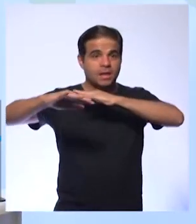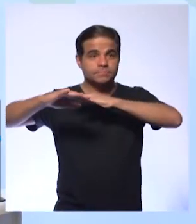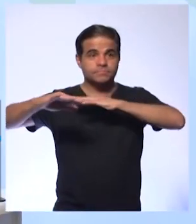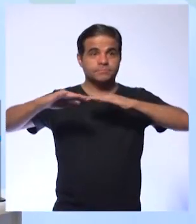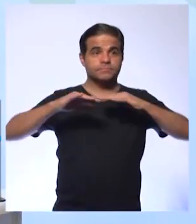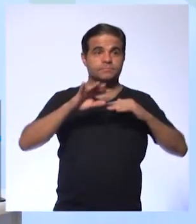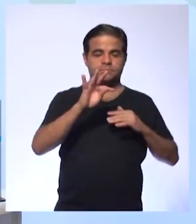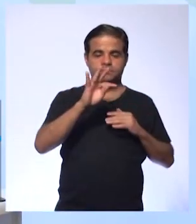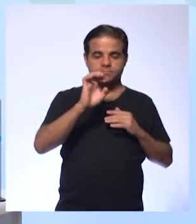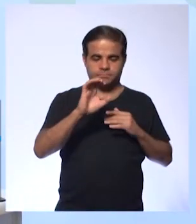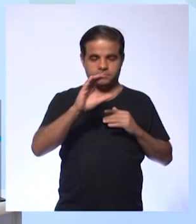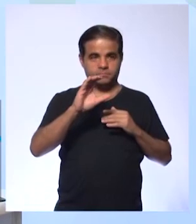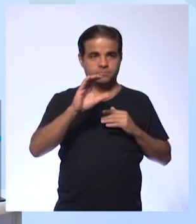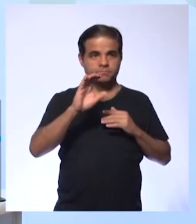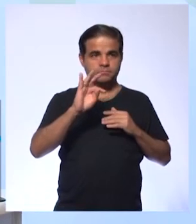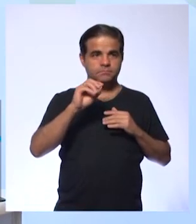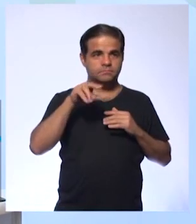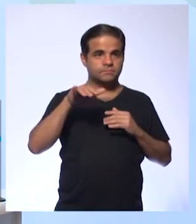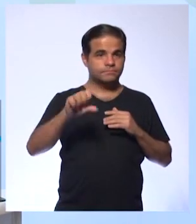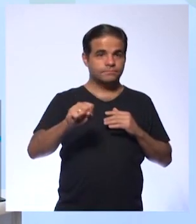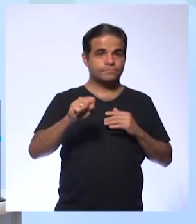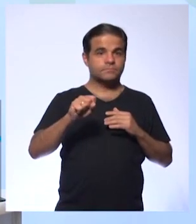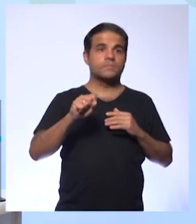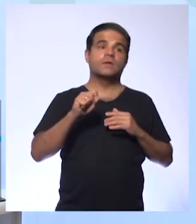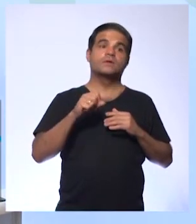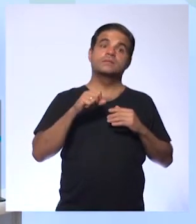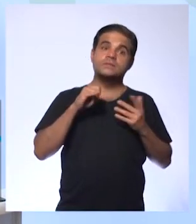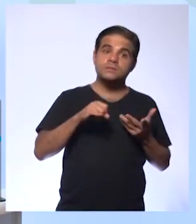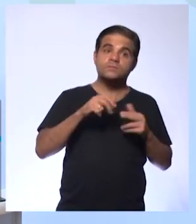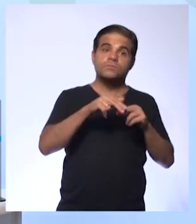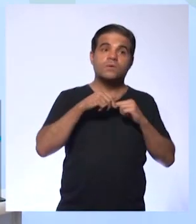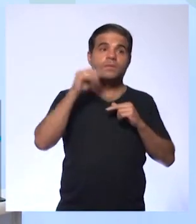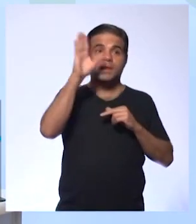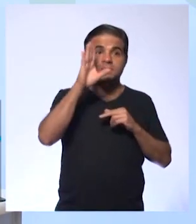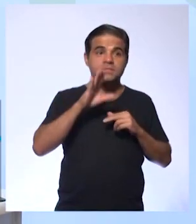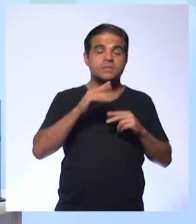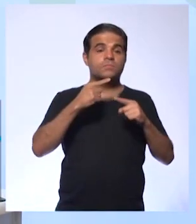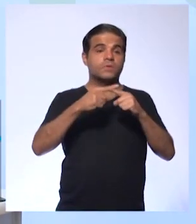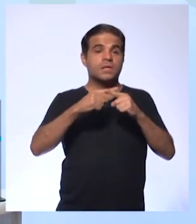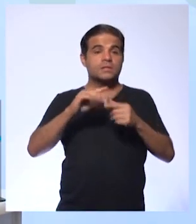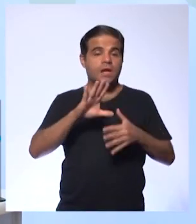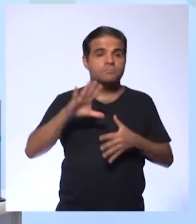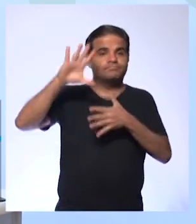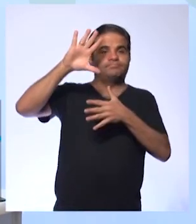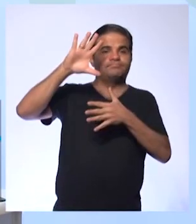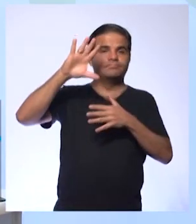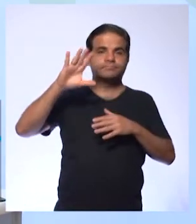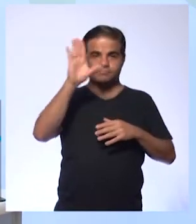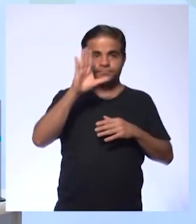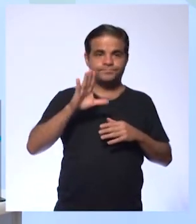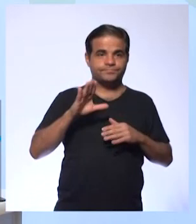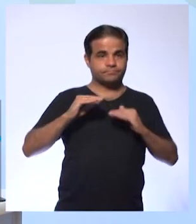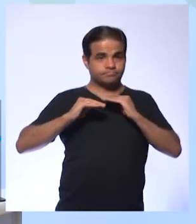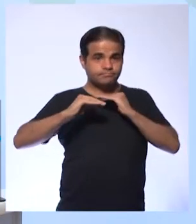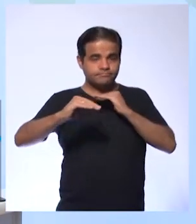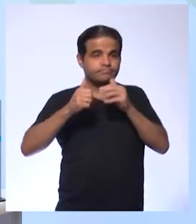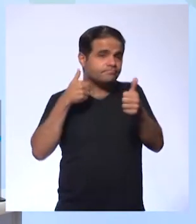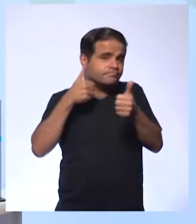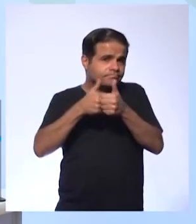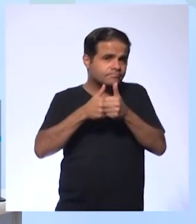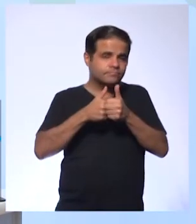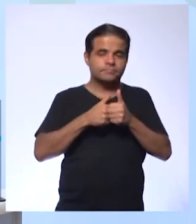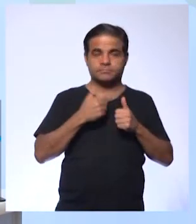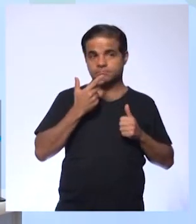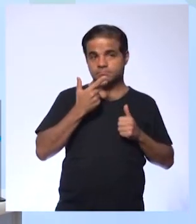depender das placas tectônicas, né, o Brasil está sossegado. Né? Primeiro que ele está sobre a placa sul-americana, e a mais próxima, assim, que a gente